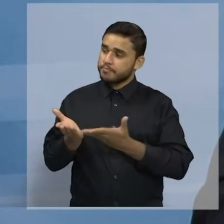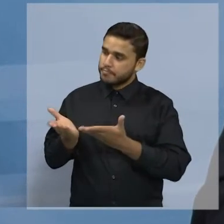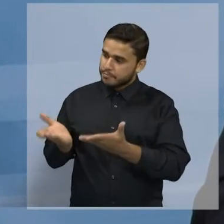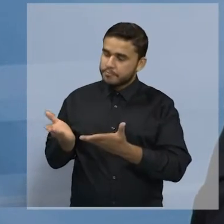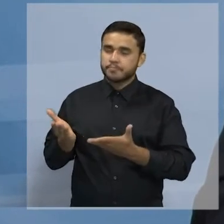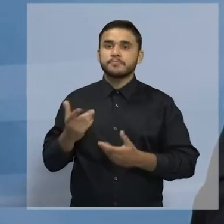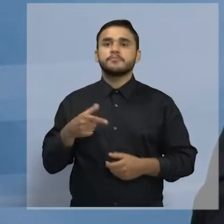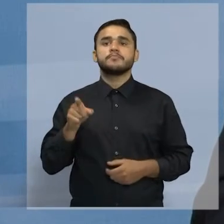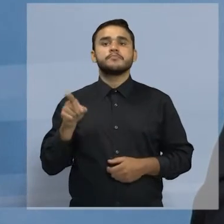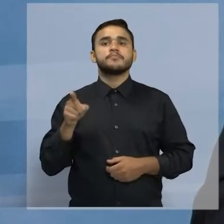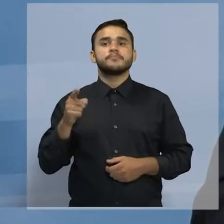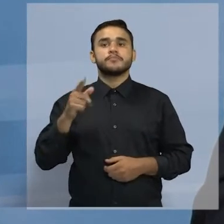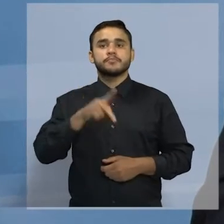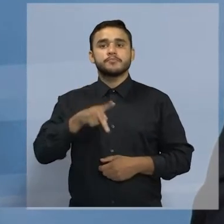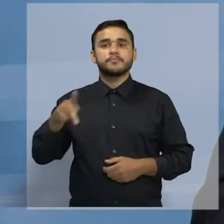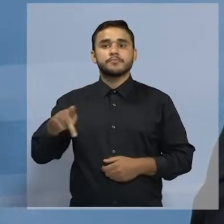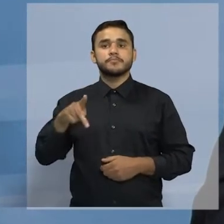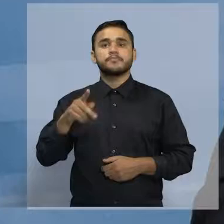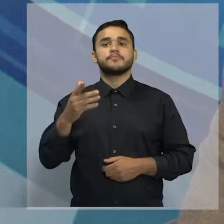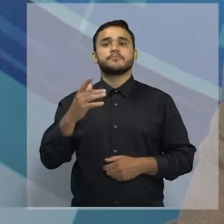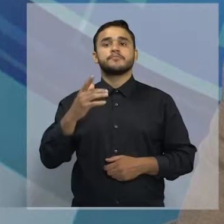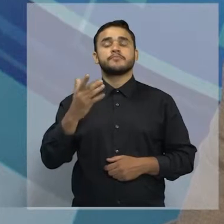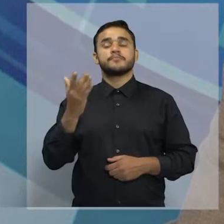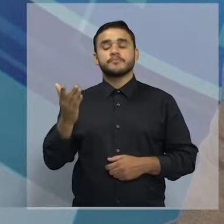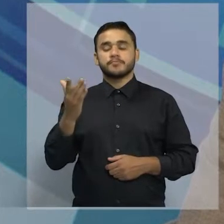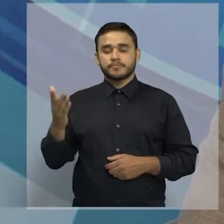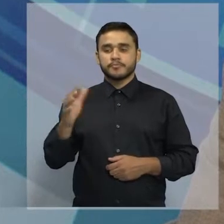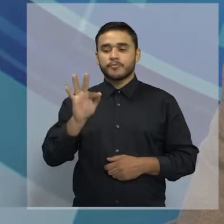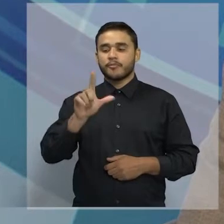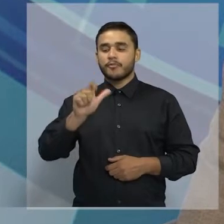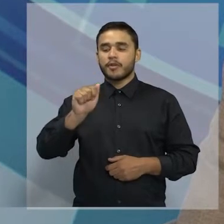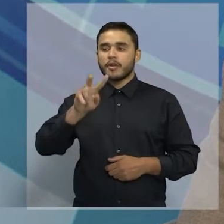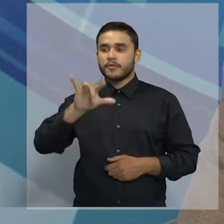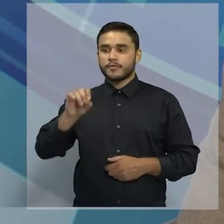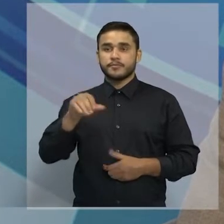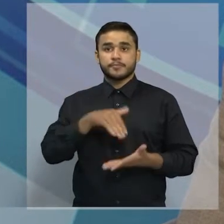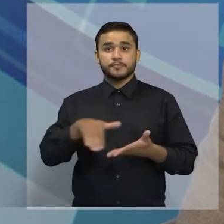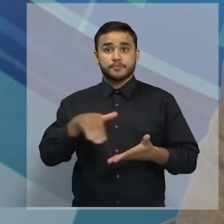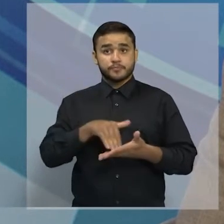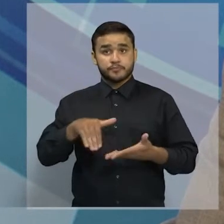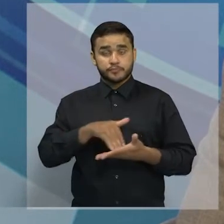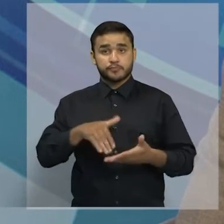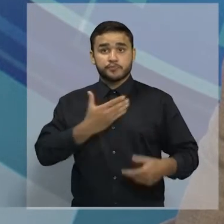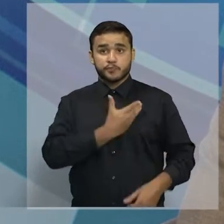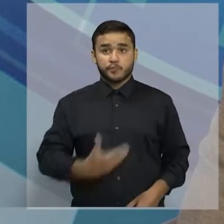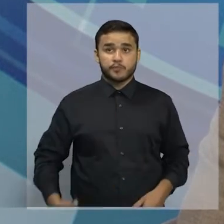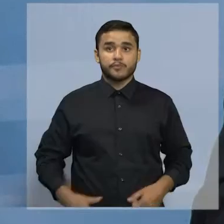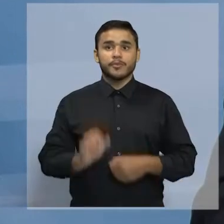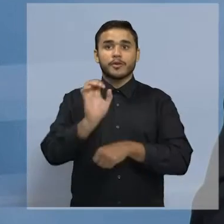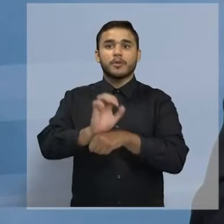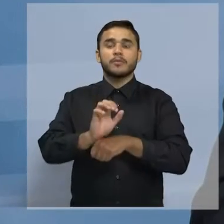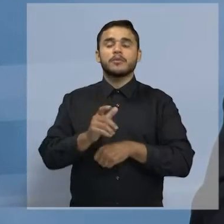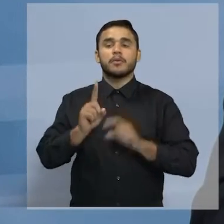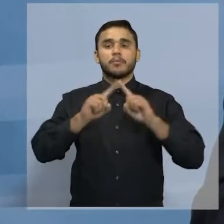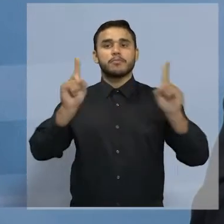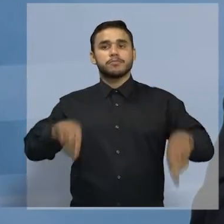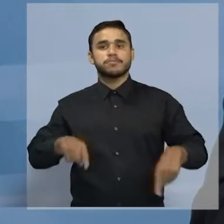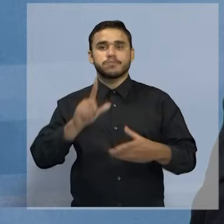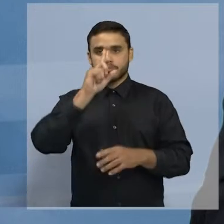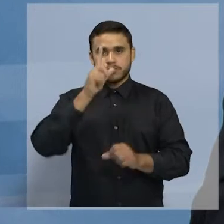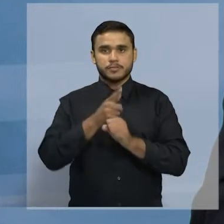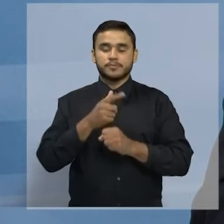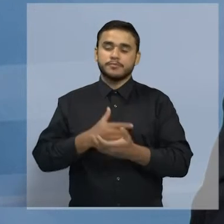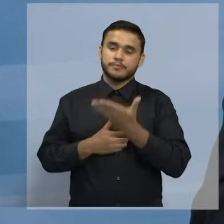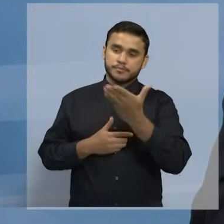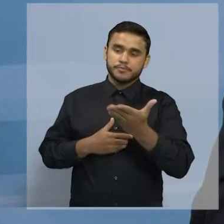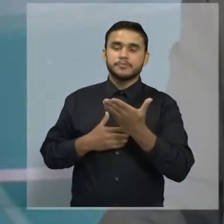participação do nosso convidado, o professor Flávio Ataliba, secretário executivo do Planejamento e Gestão do Estado do Ceará, e o sociólogo